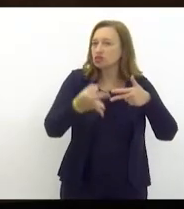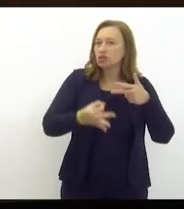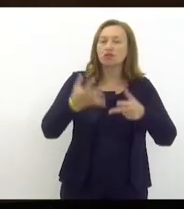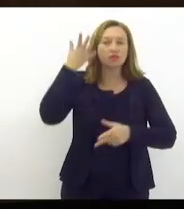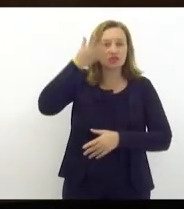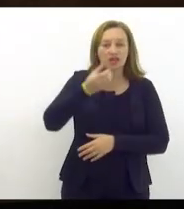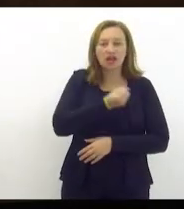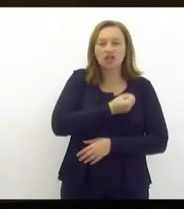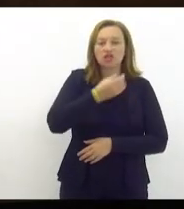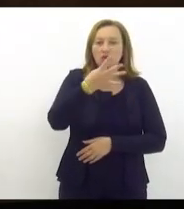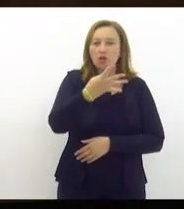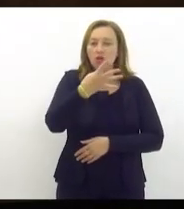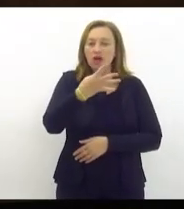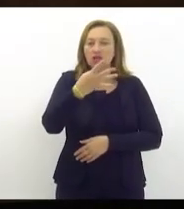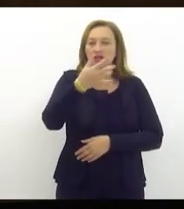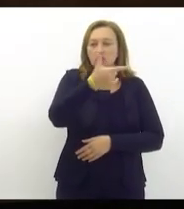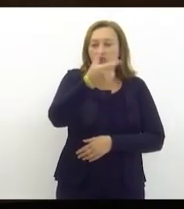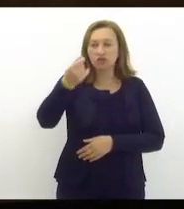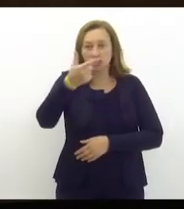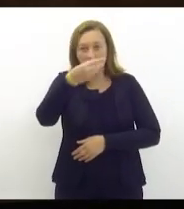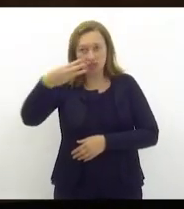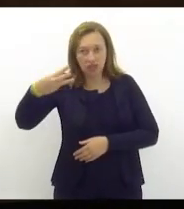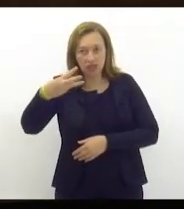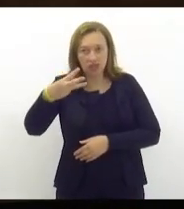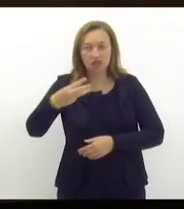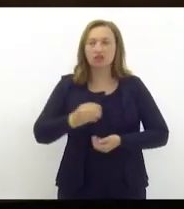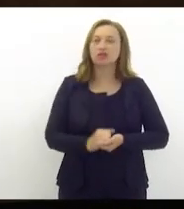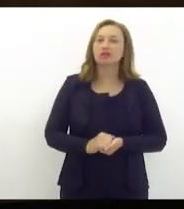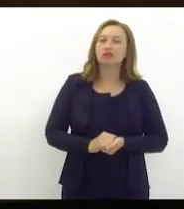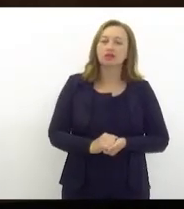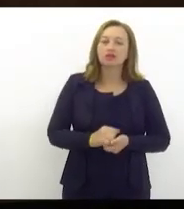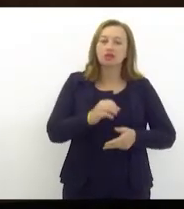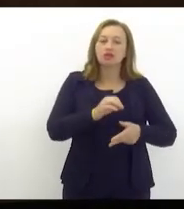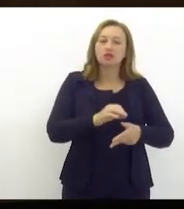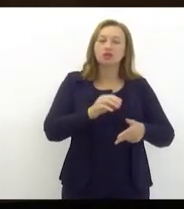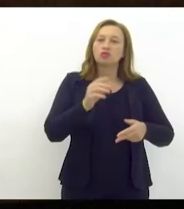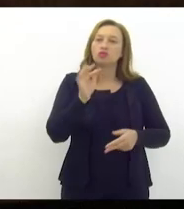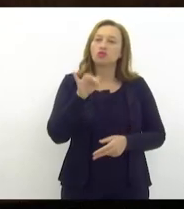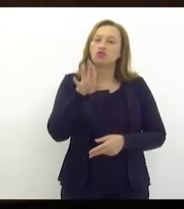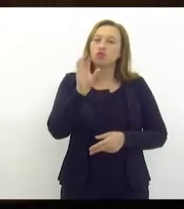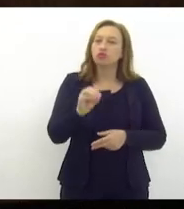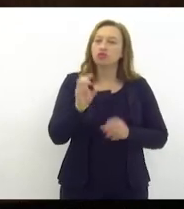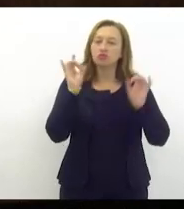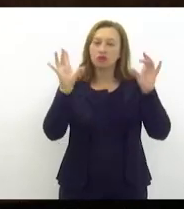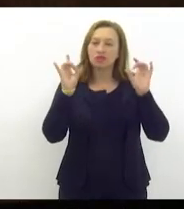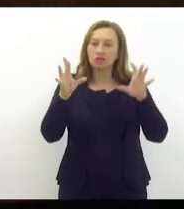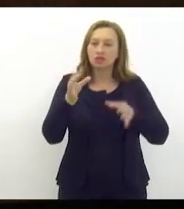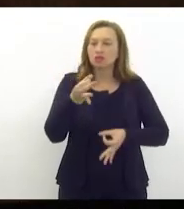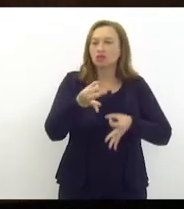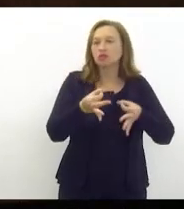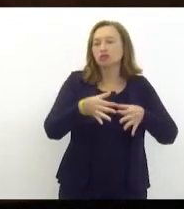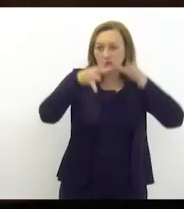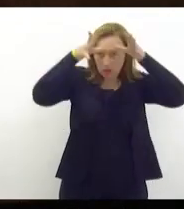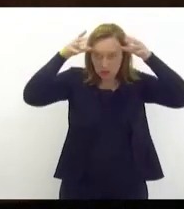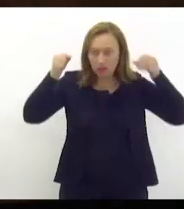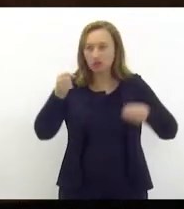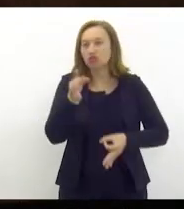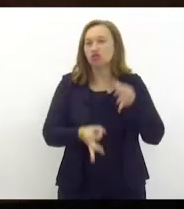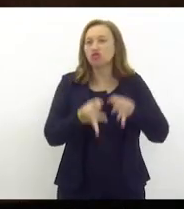mensagem 4 de 23, que dispõe sobre o Fundo Especial do Tribunal de Justiça e dá outras